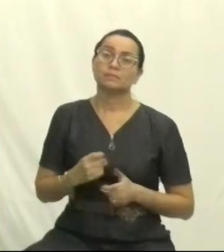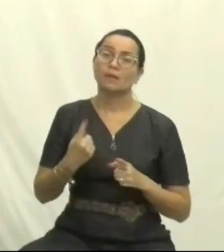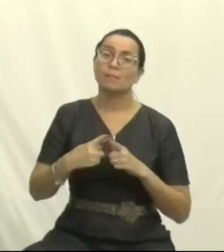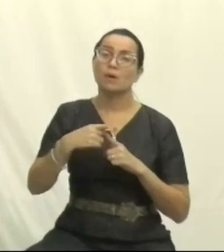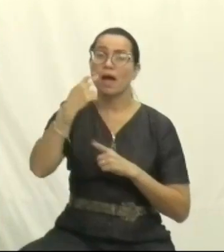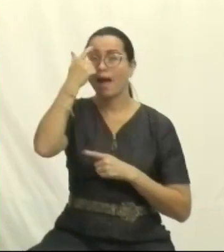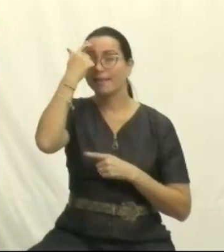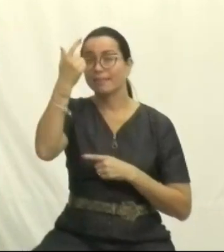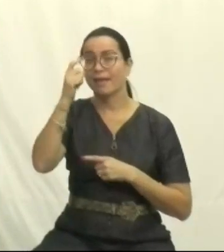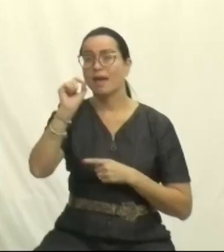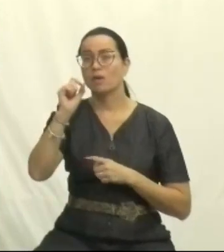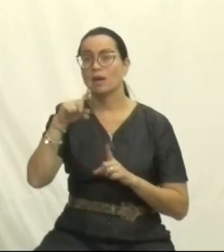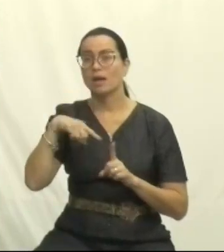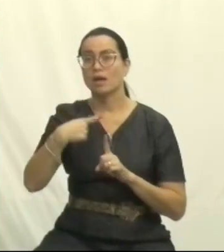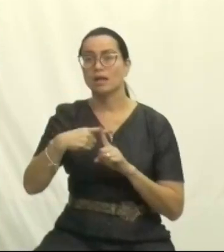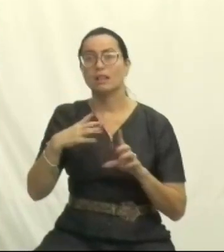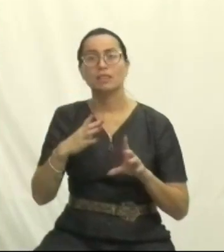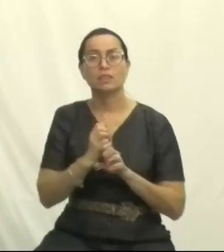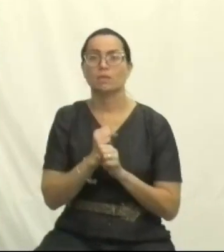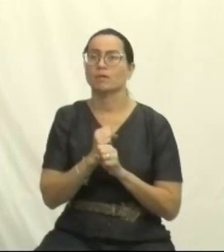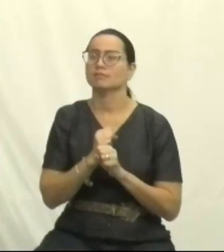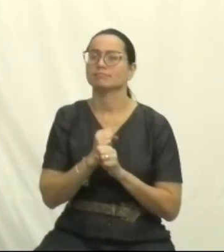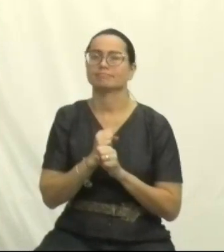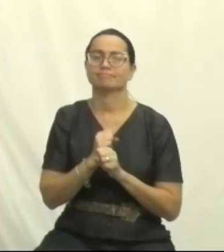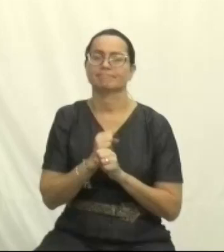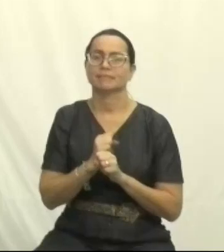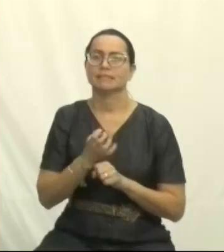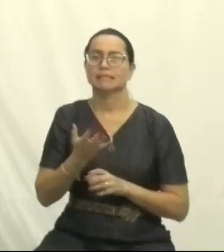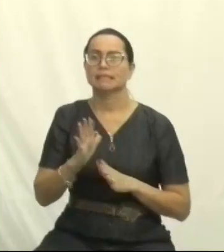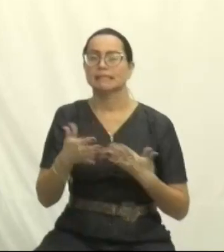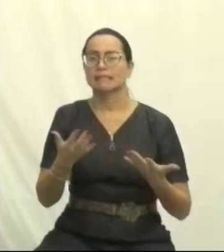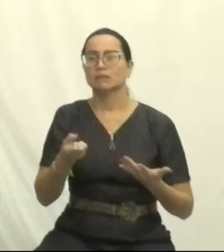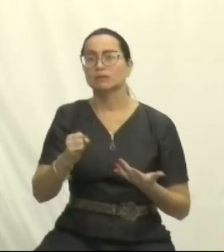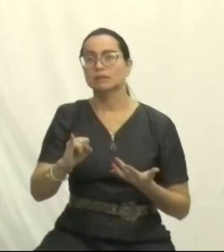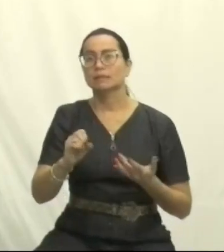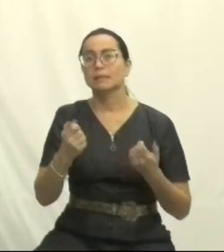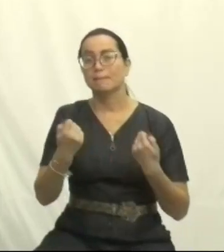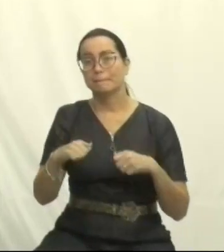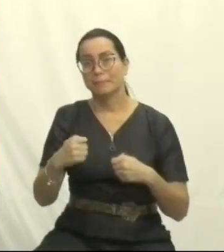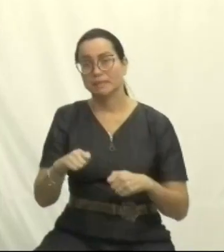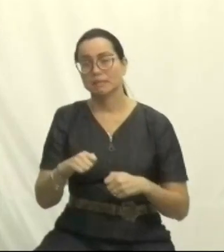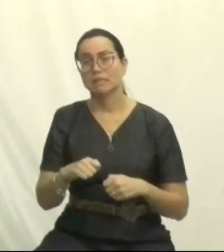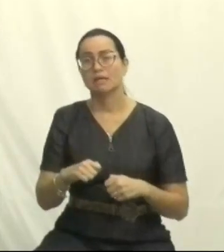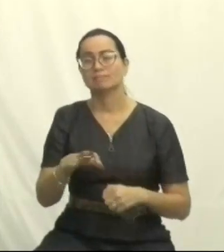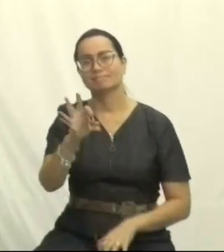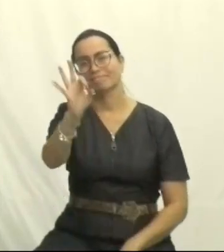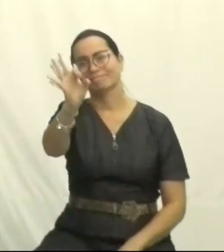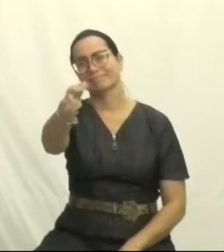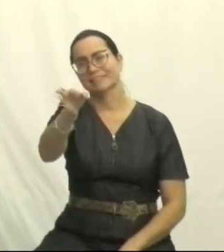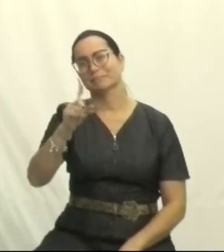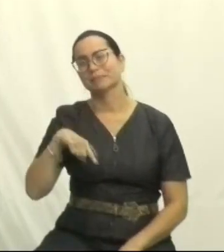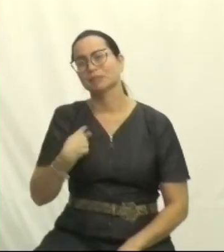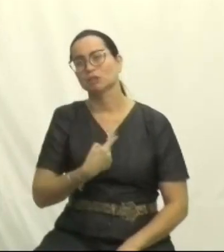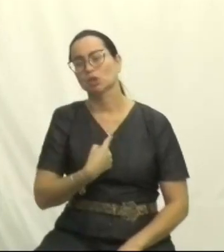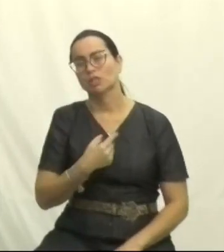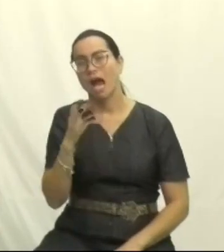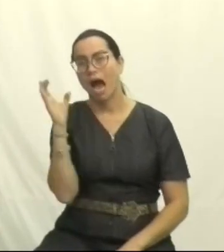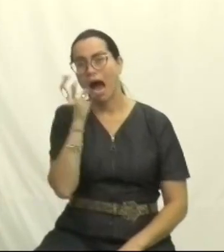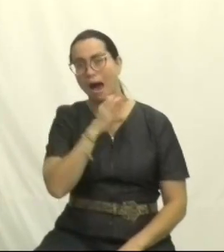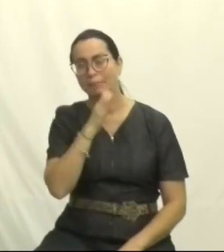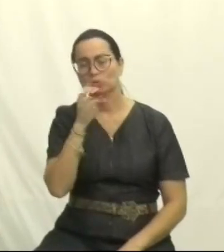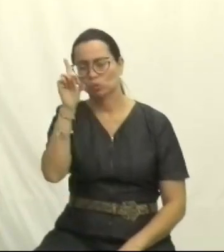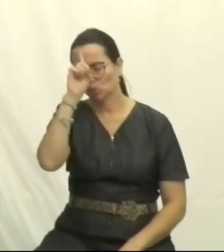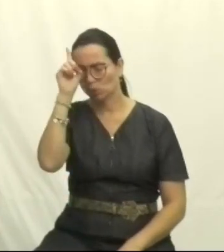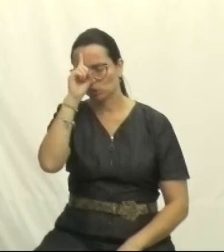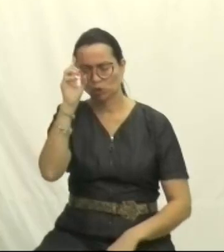sempre somar. Então, se precisarem do Corpo de Bombeiros Militares, saibam que com certeza a gente vai estar aí 24 horas por dia, todos